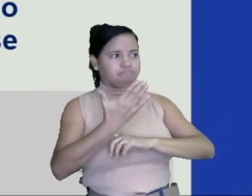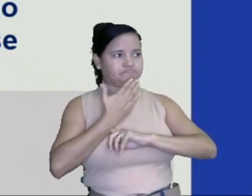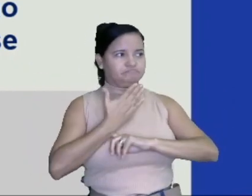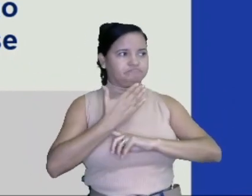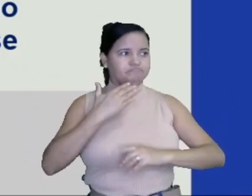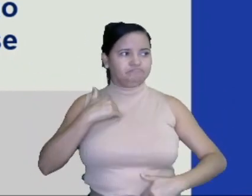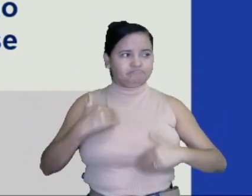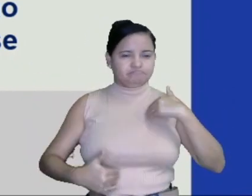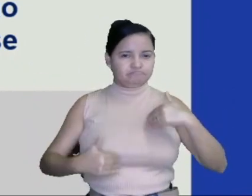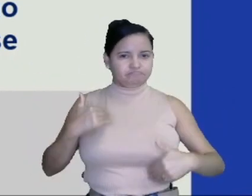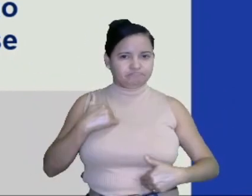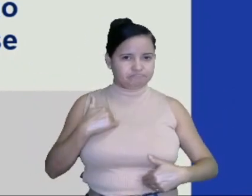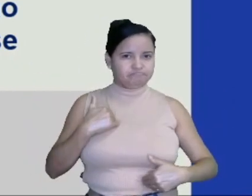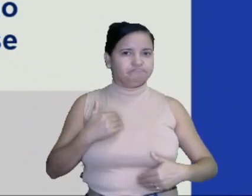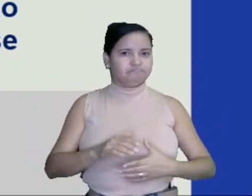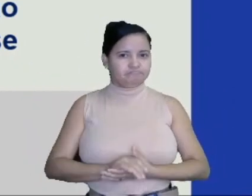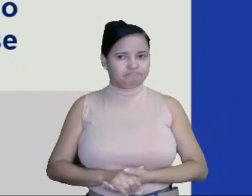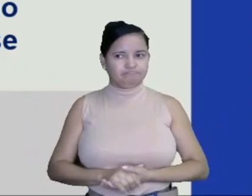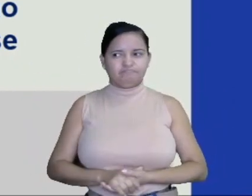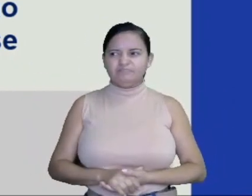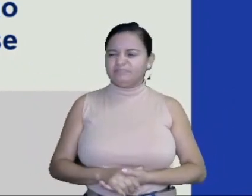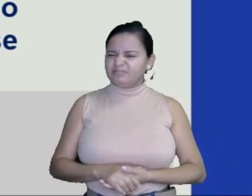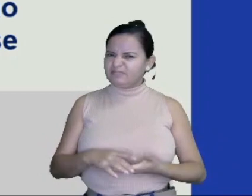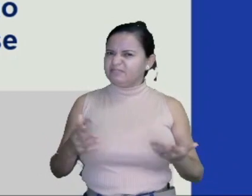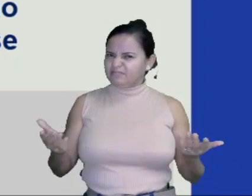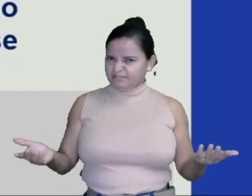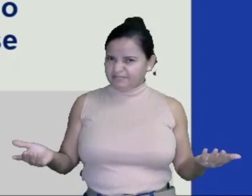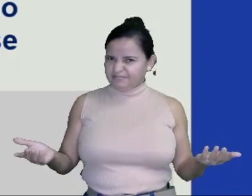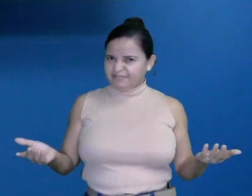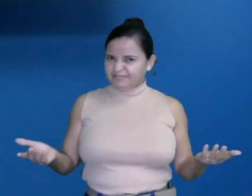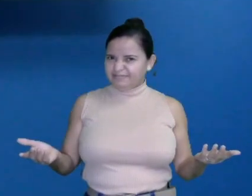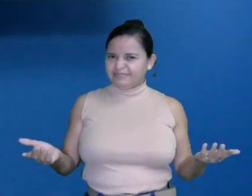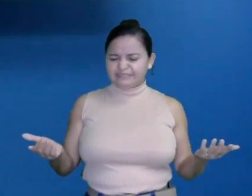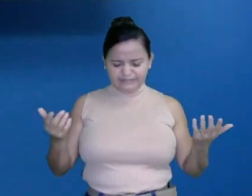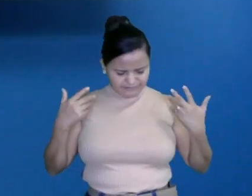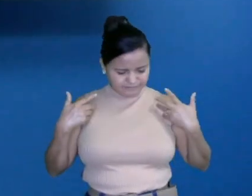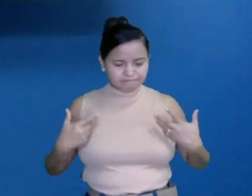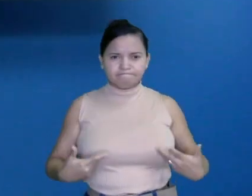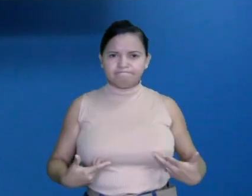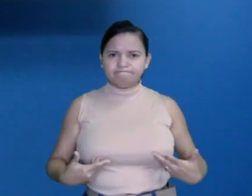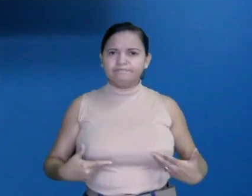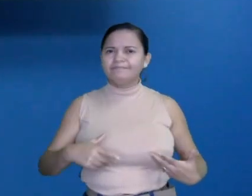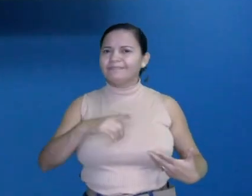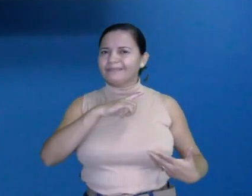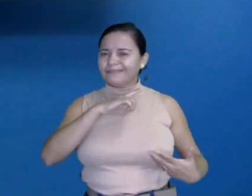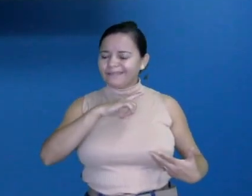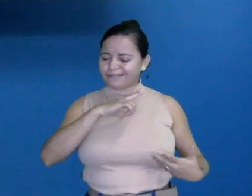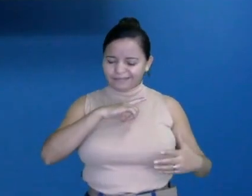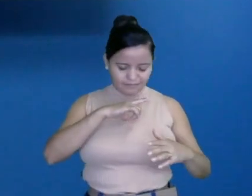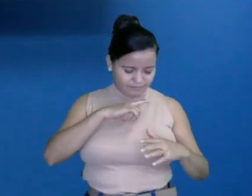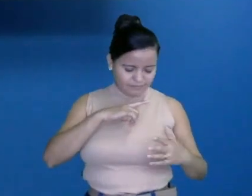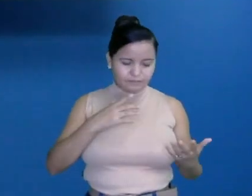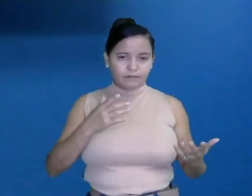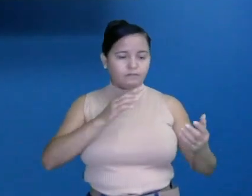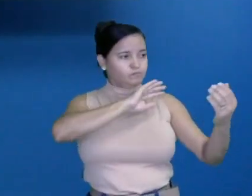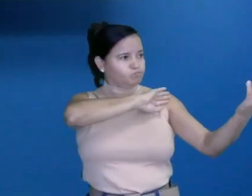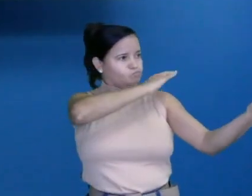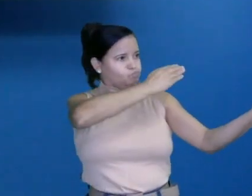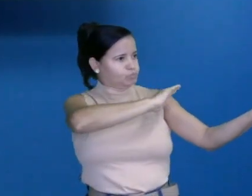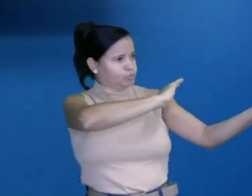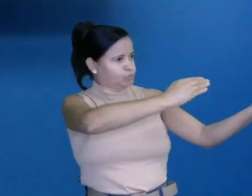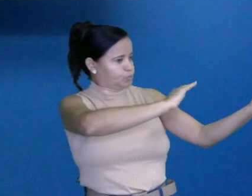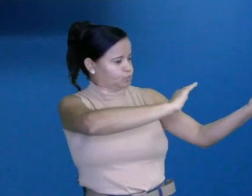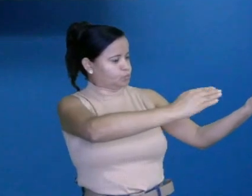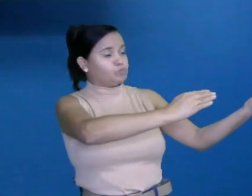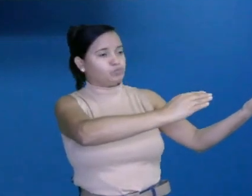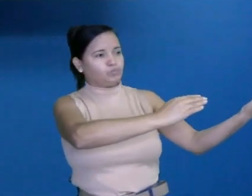organismo, que se desgastam diariamente. Então, no nosso organismo existem muitos órgãos e tecidos do nosso músculo que, se a